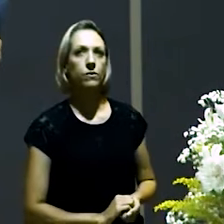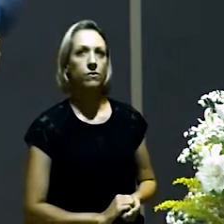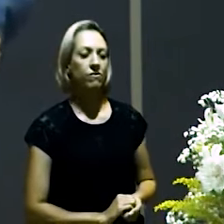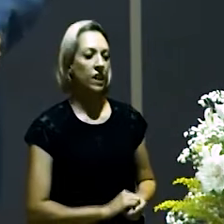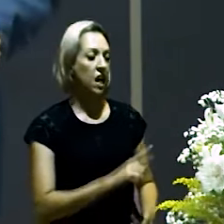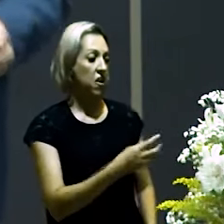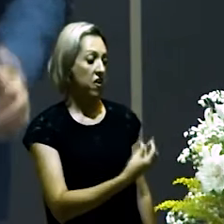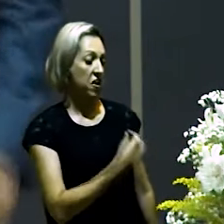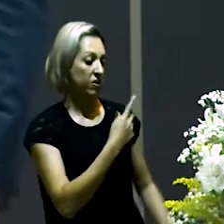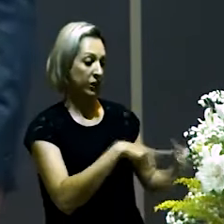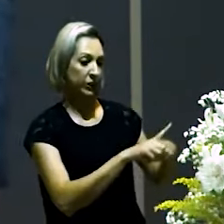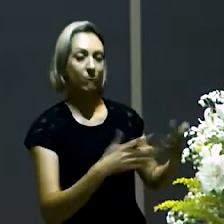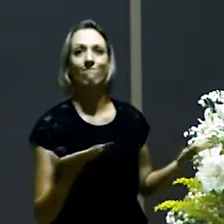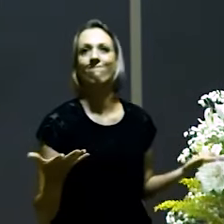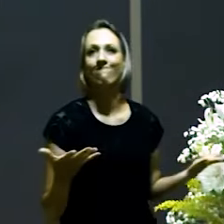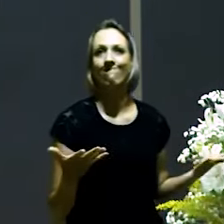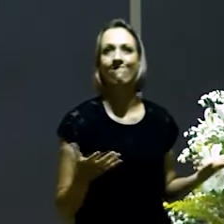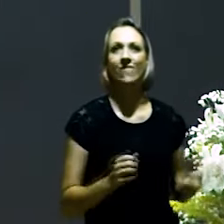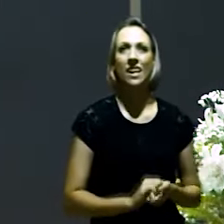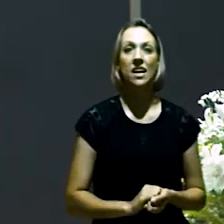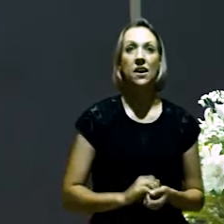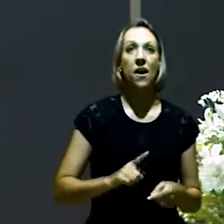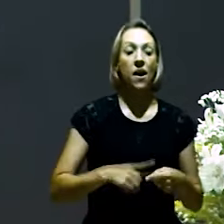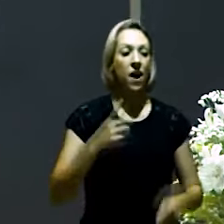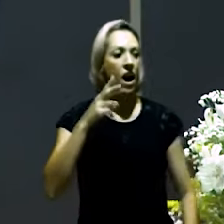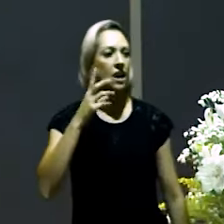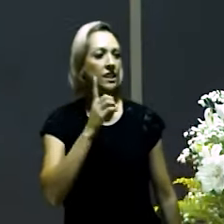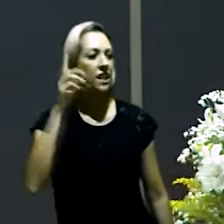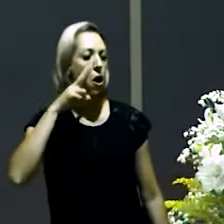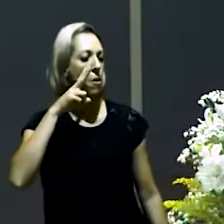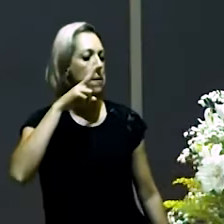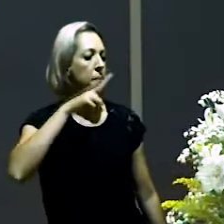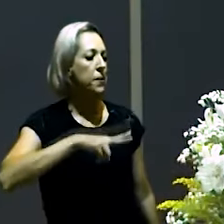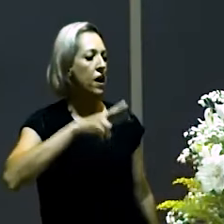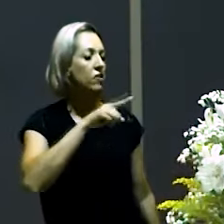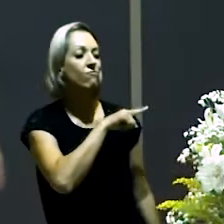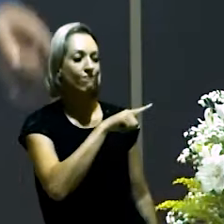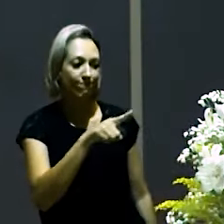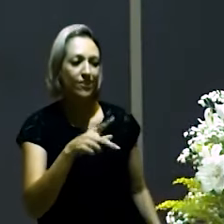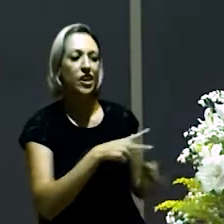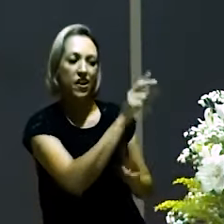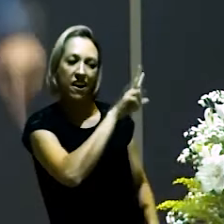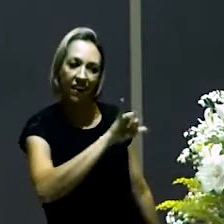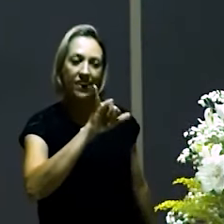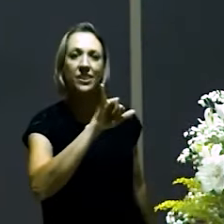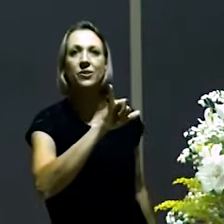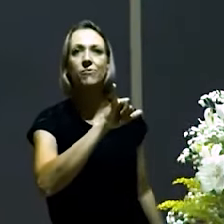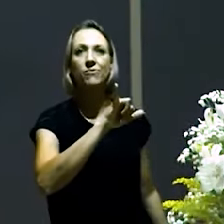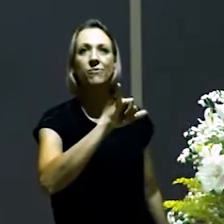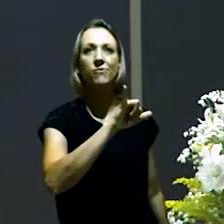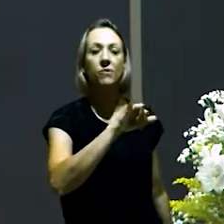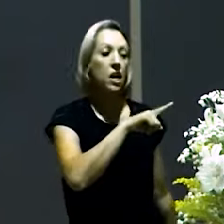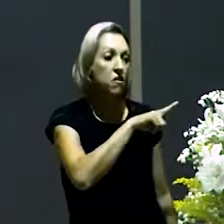a volta por baixo, imagine por cima. Deus não olha para Adão dizendo assim: Adão, vai dar tudo certo, fica tranquilo que você vai